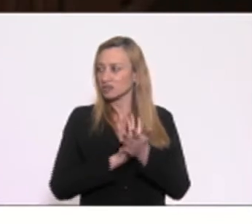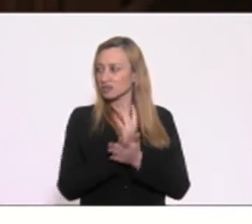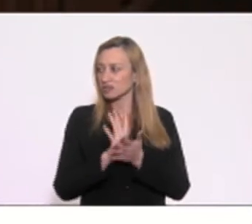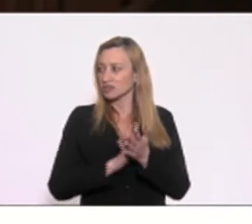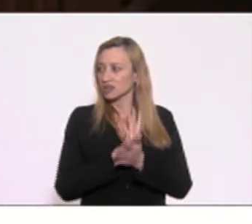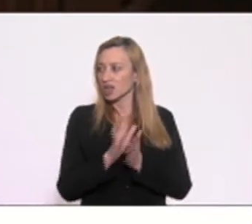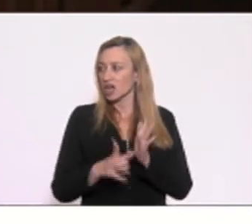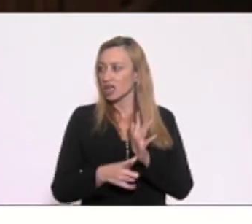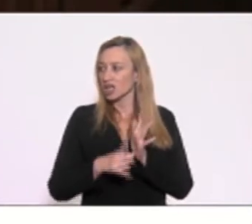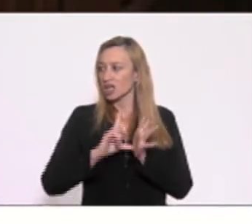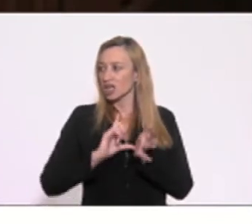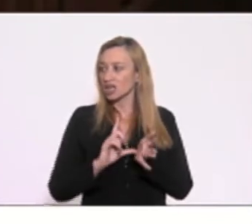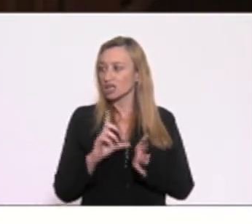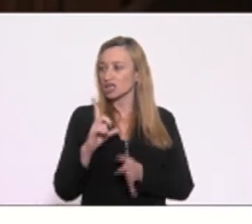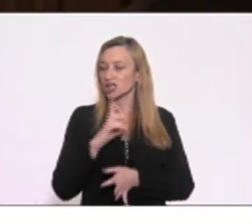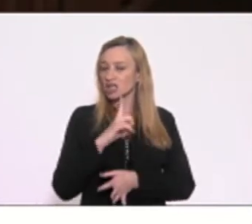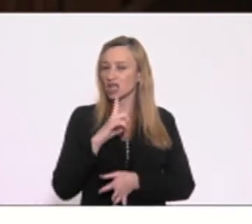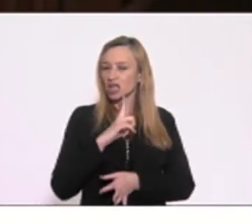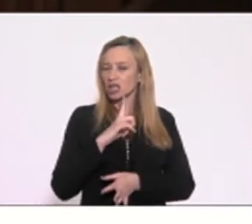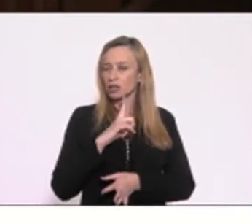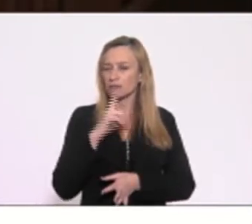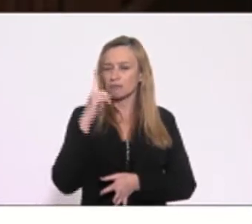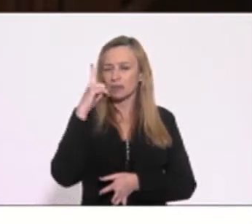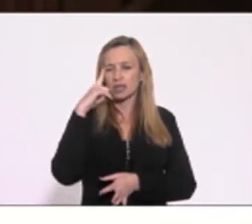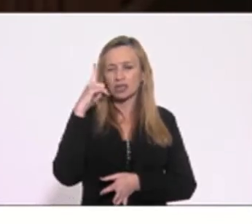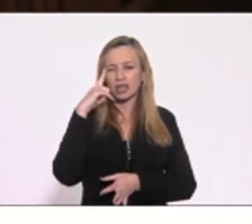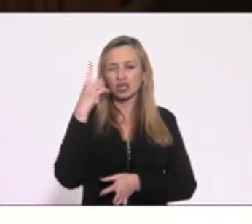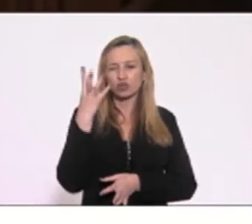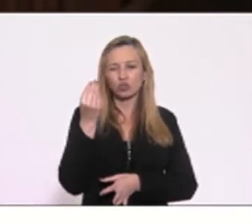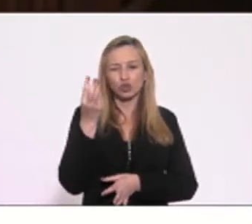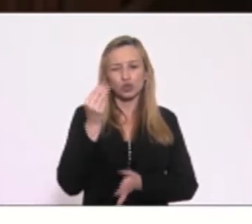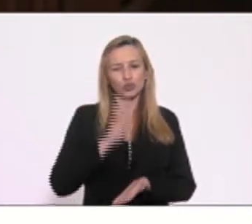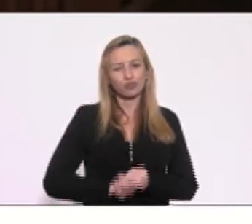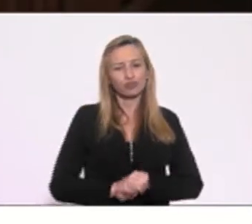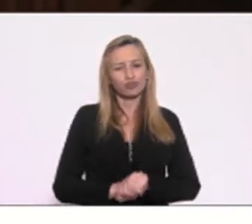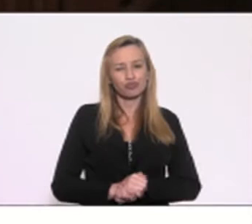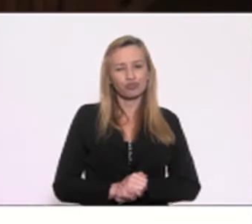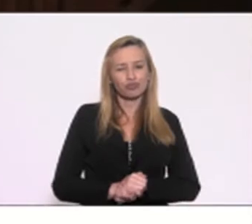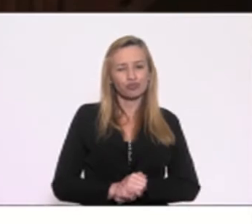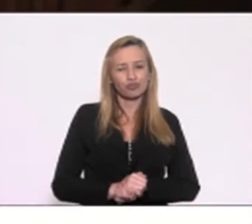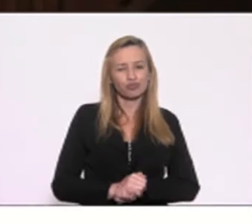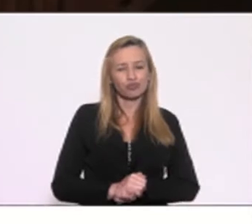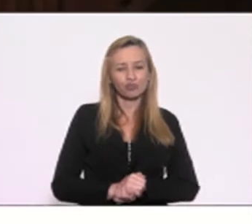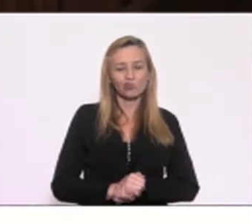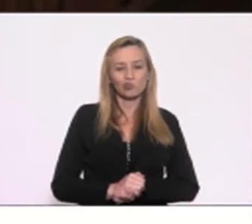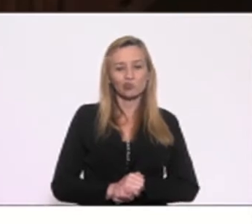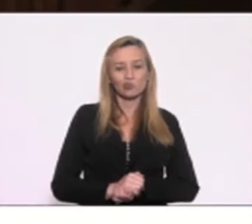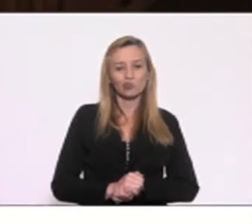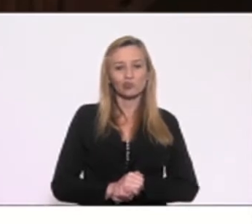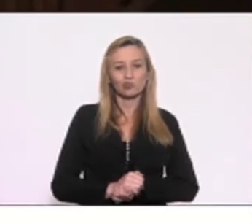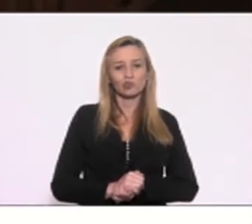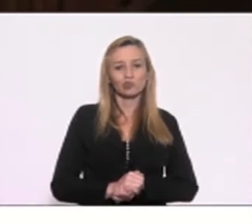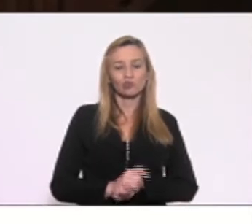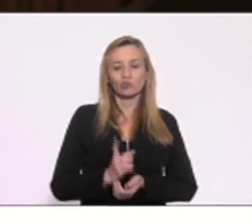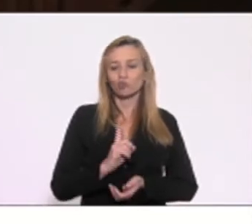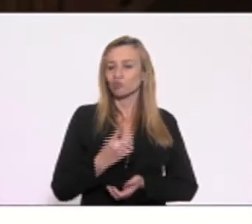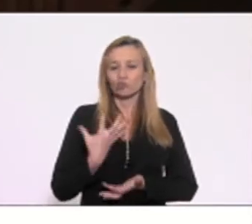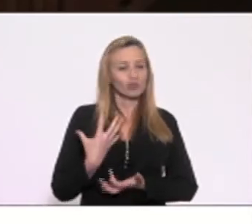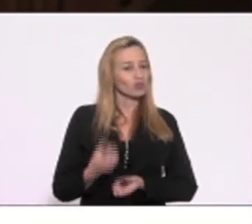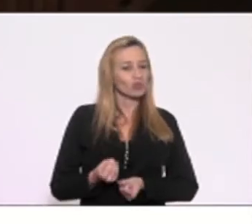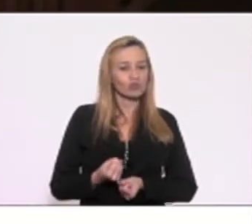que antes eu tenha refletido muito, e jamais admito